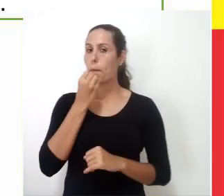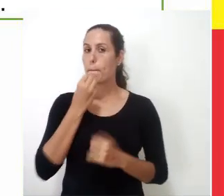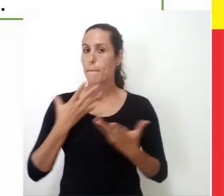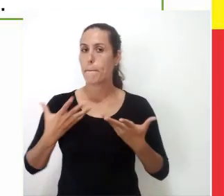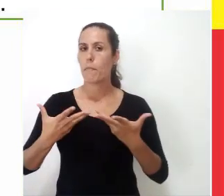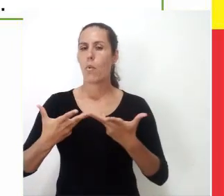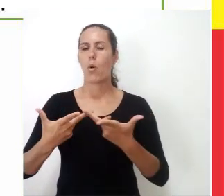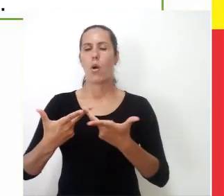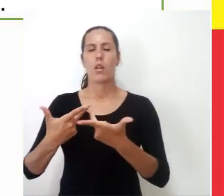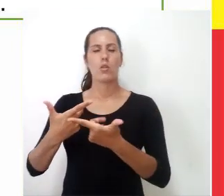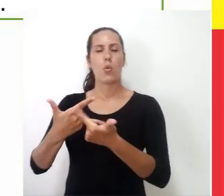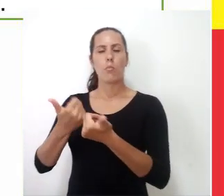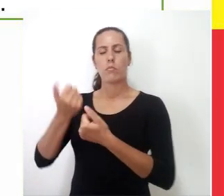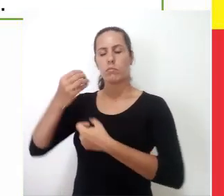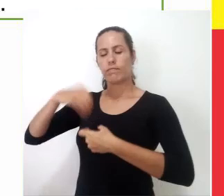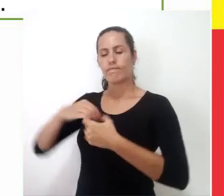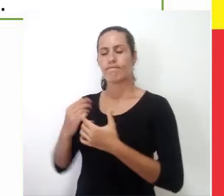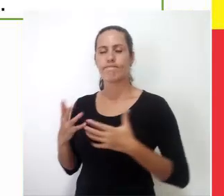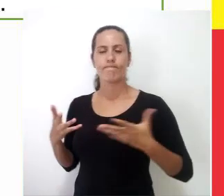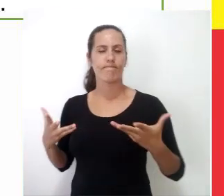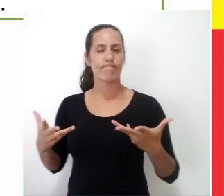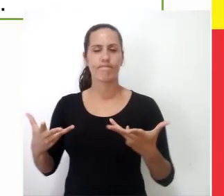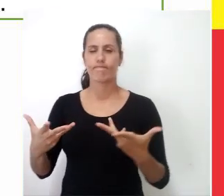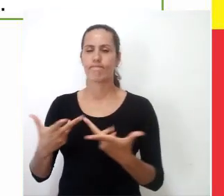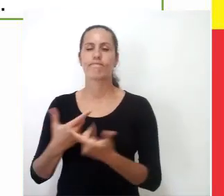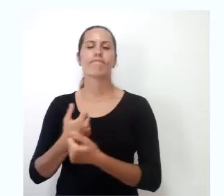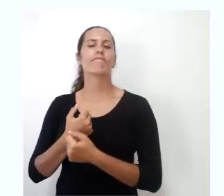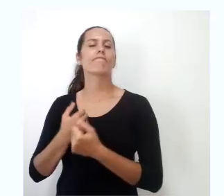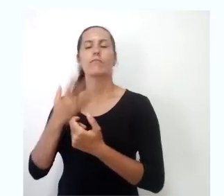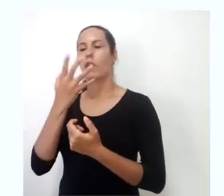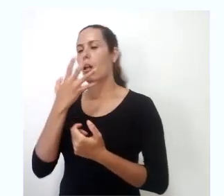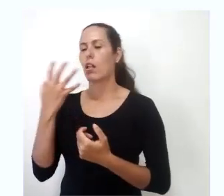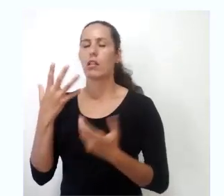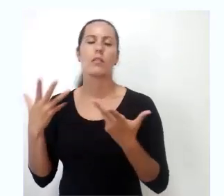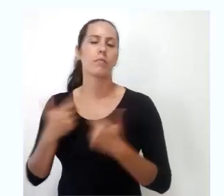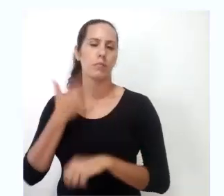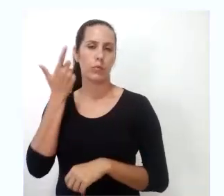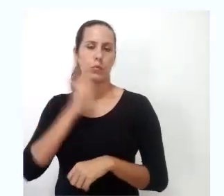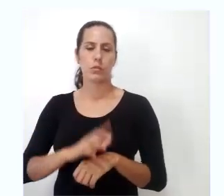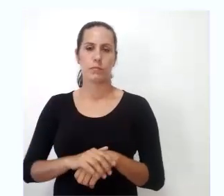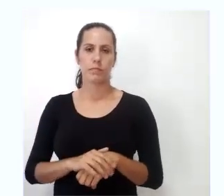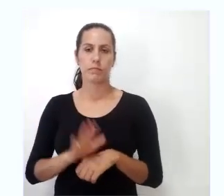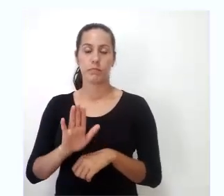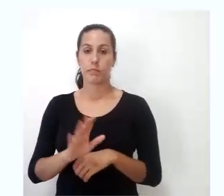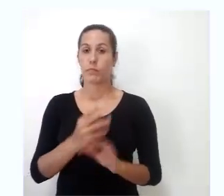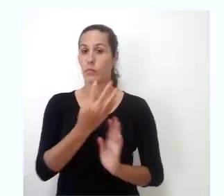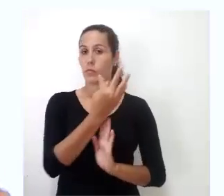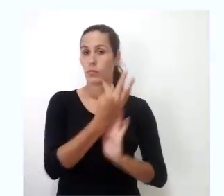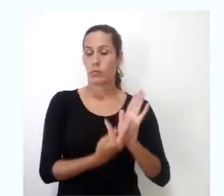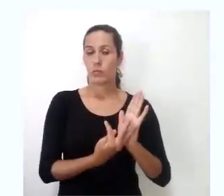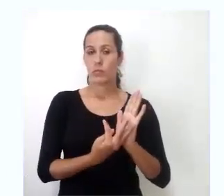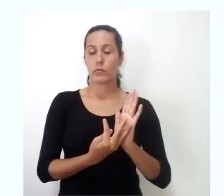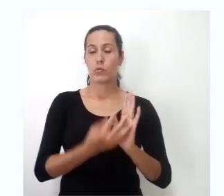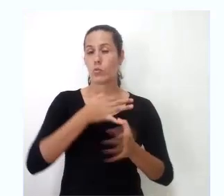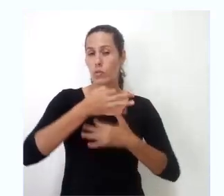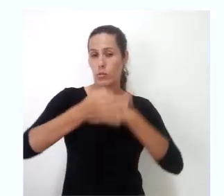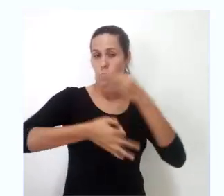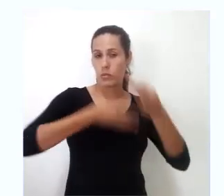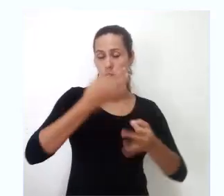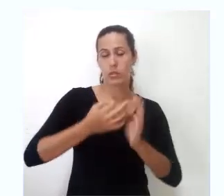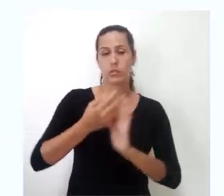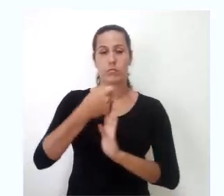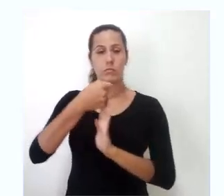produto. Isso aí, gente, no mundo do consumo. Agora, no texto argumentativo, certo? No texto